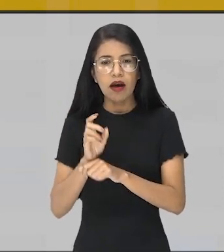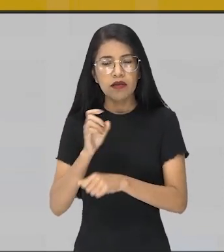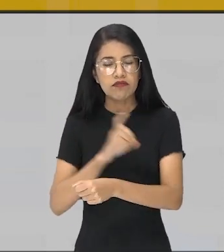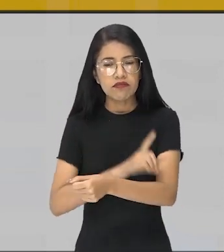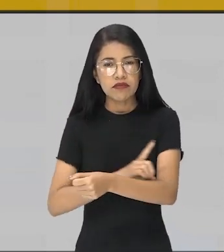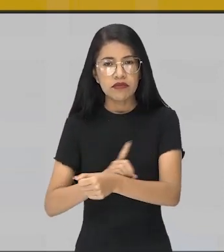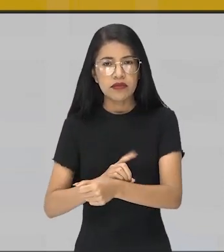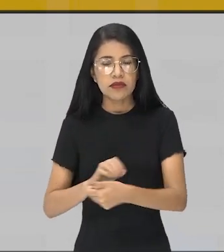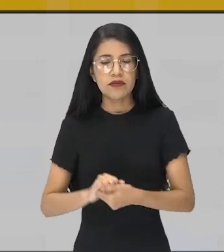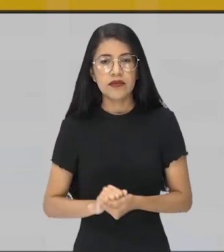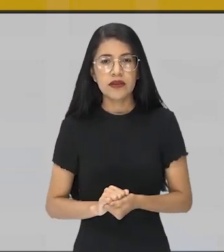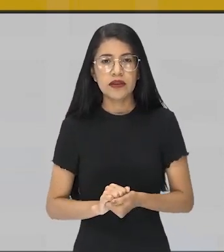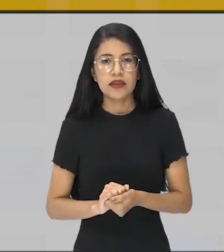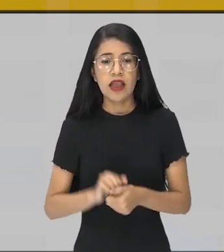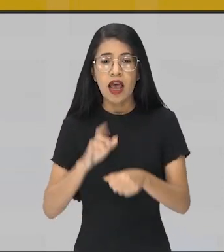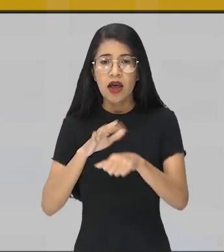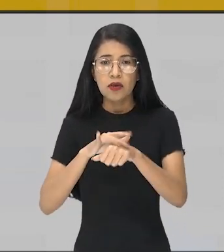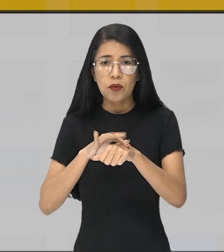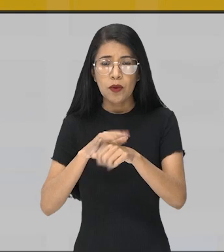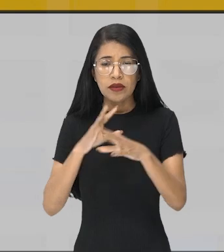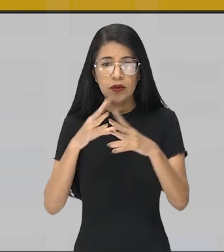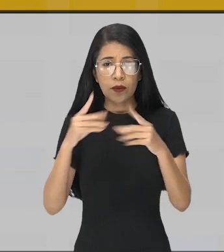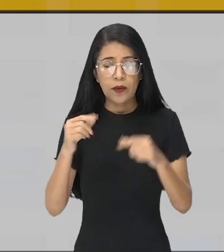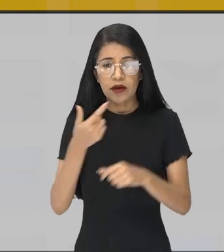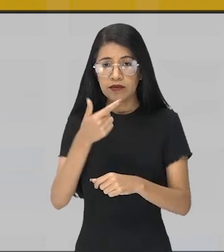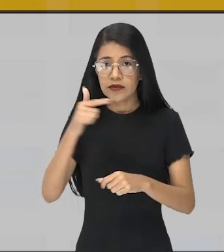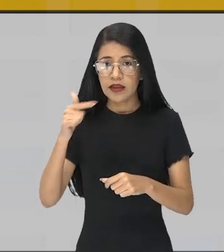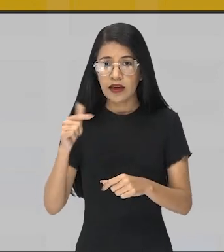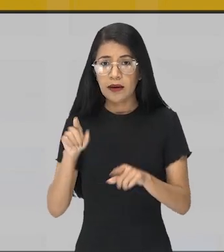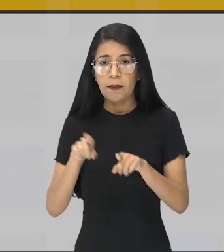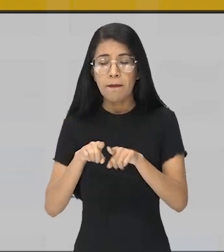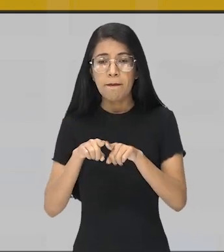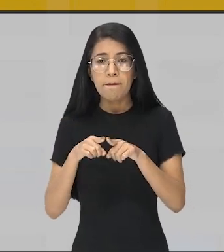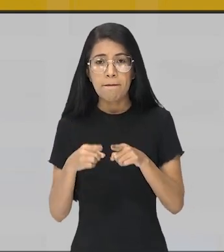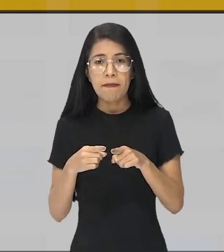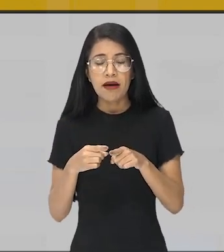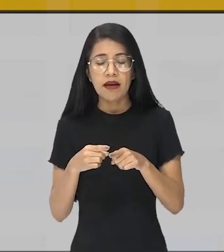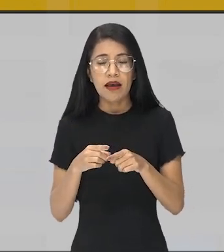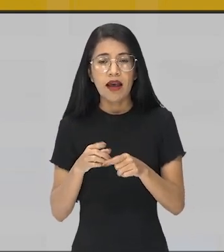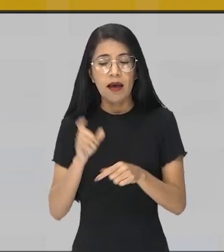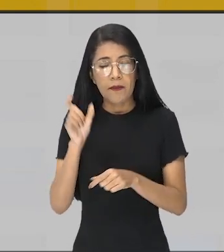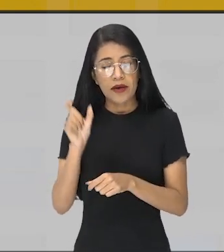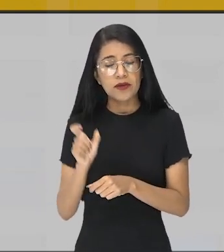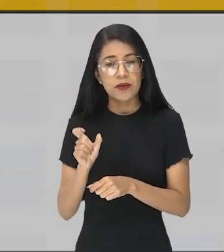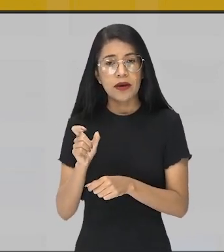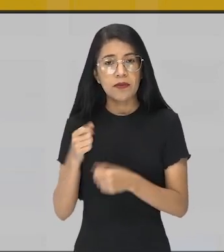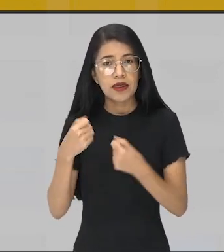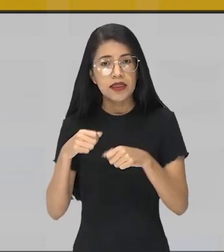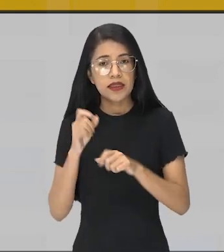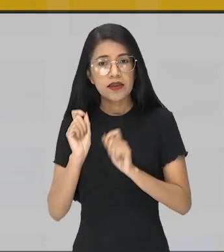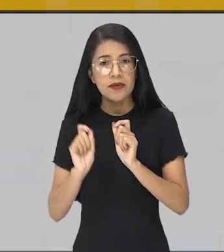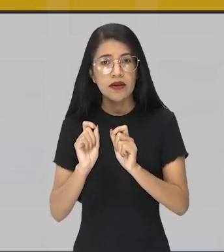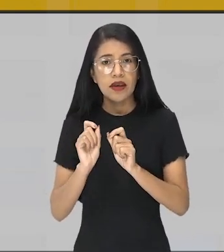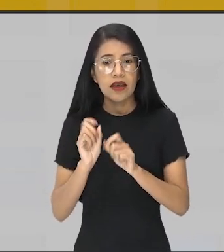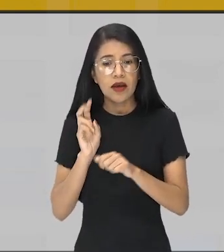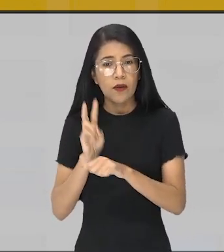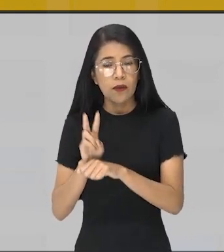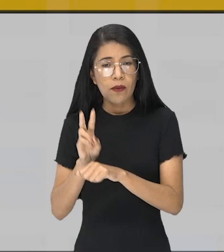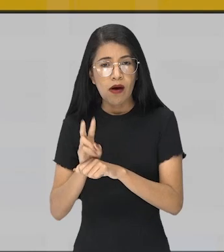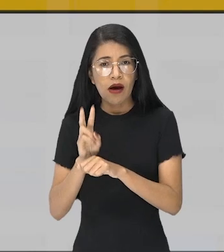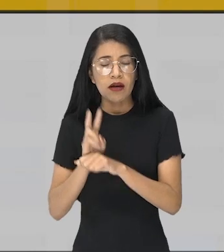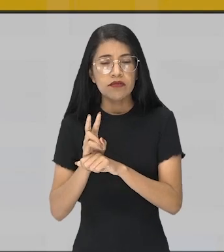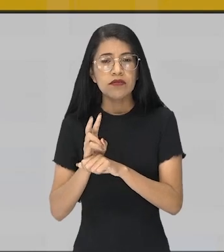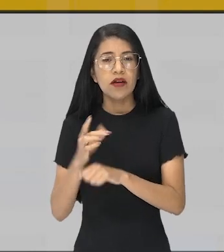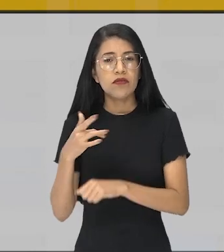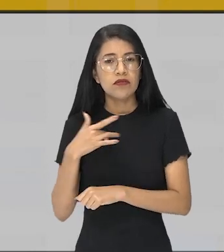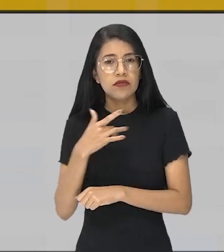o diabetes não é uma doença curável. Uma vez que ela se instala no corpo, o paciente precisa constantemente estar controlando